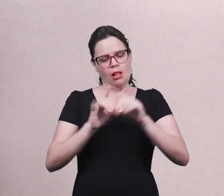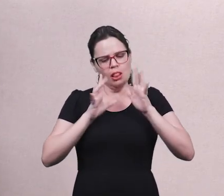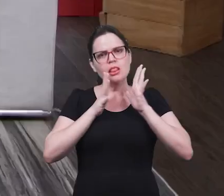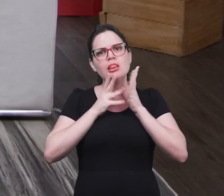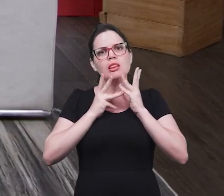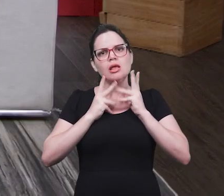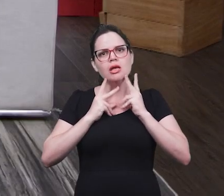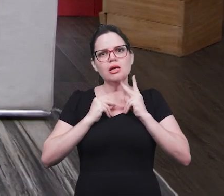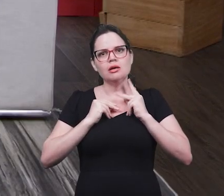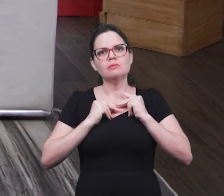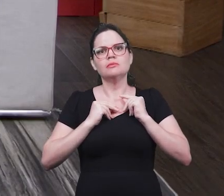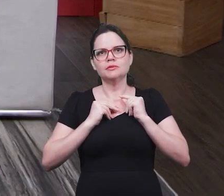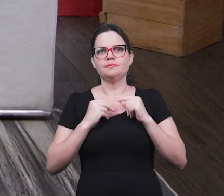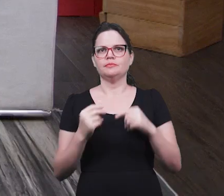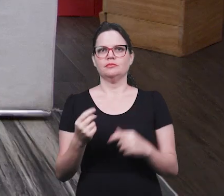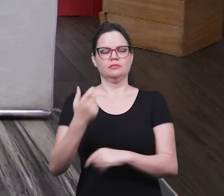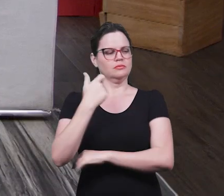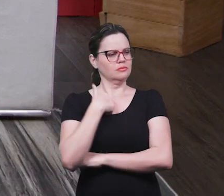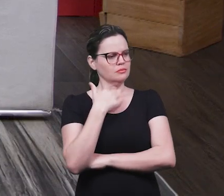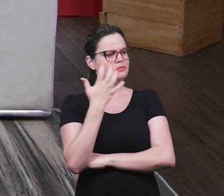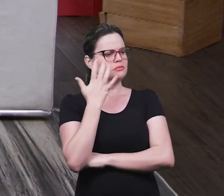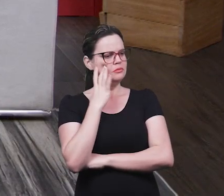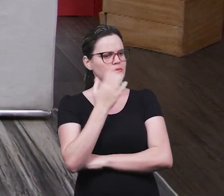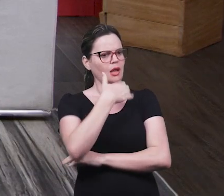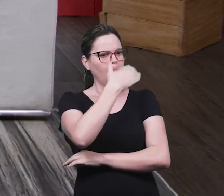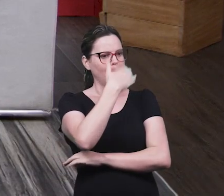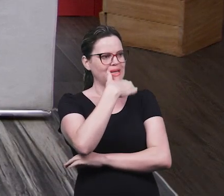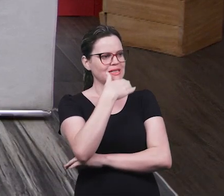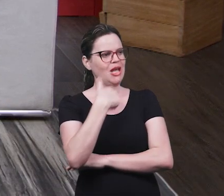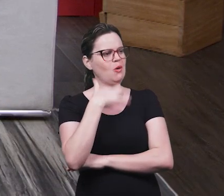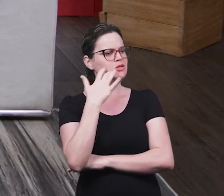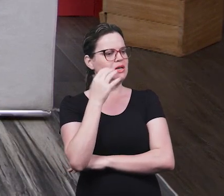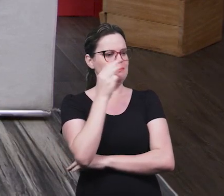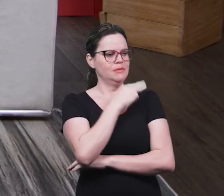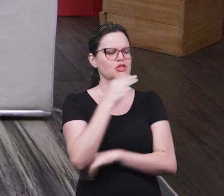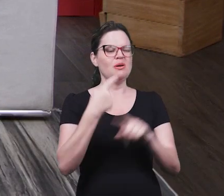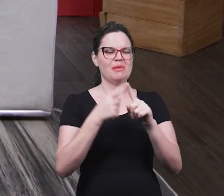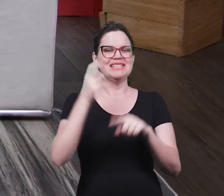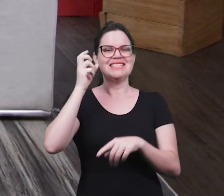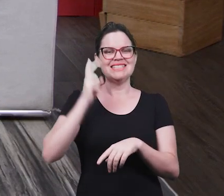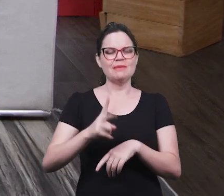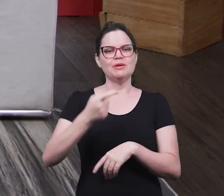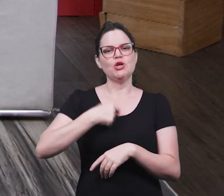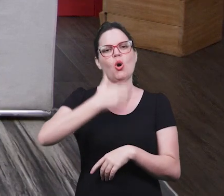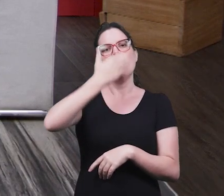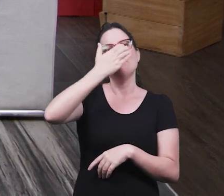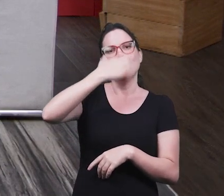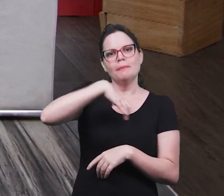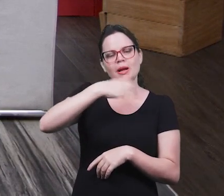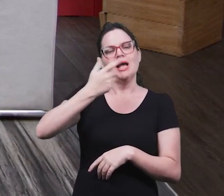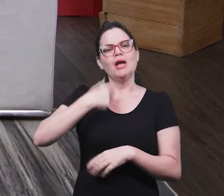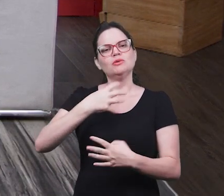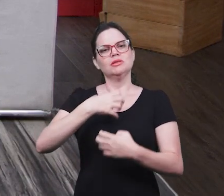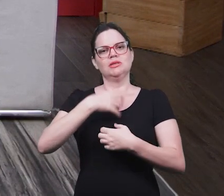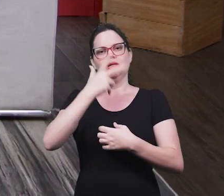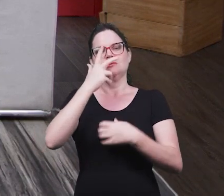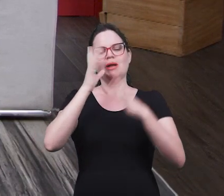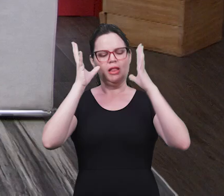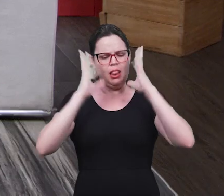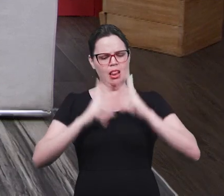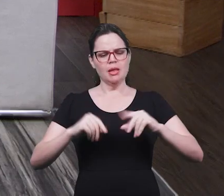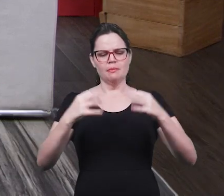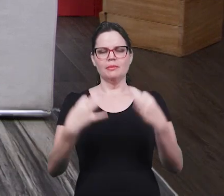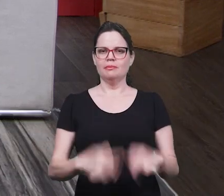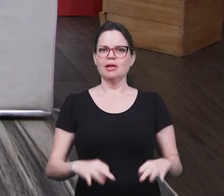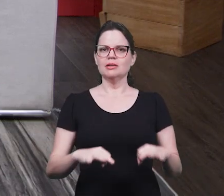Gente, que bacana. Sobre a maçã, eu realmente achava que era mito, mas eu sinto a diferença quando eu como uma maçã. Que tem uma sensação de limpeza